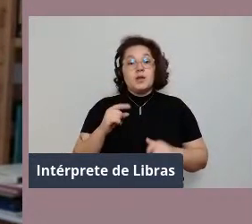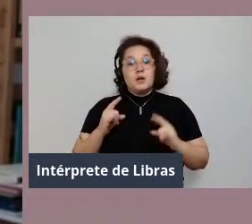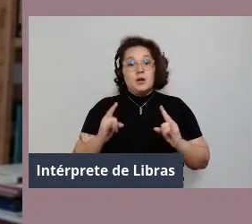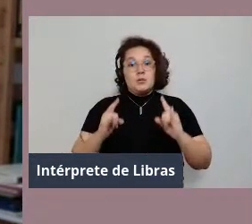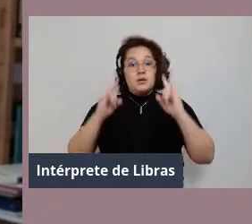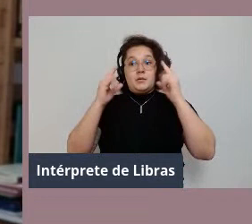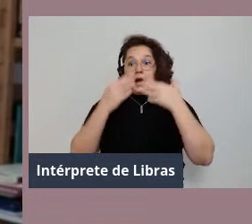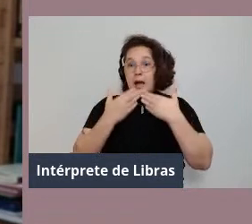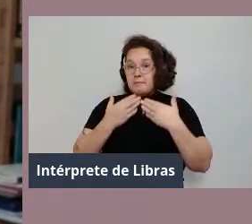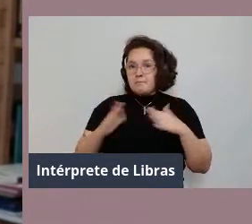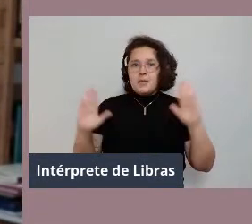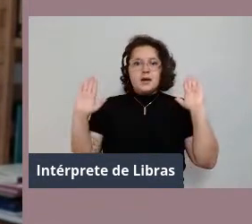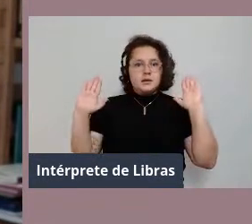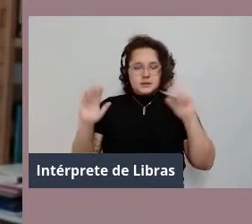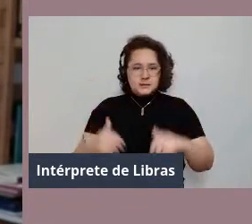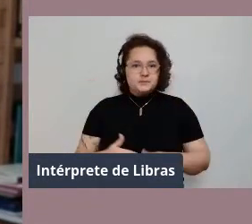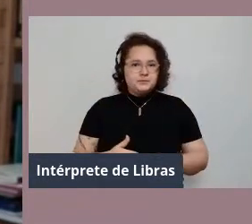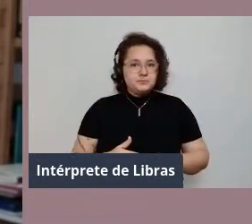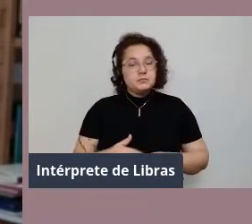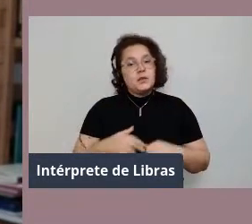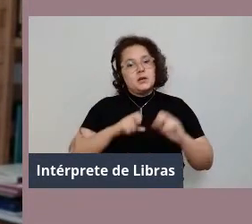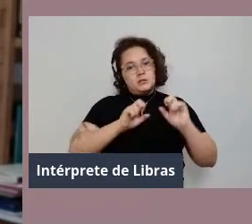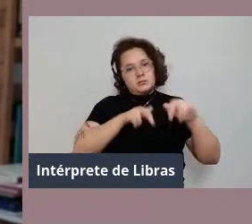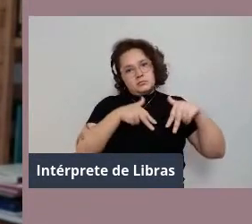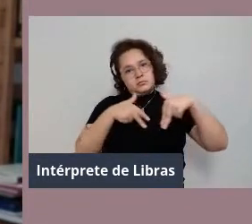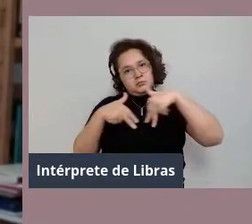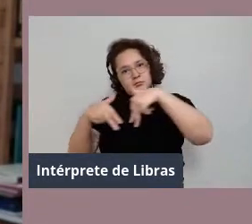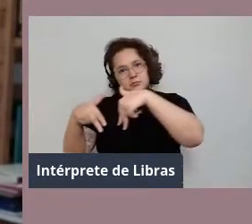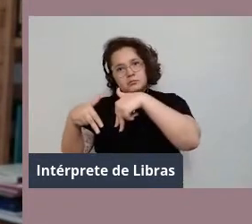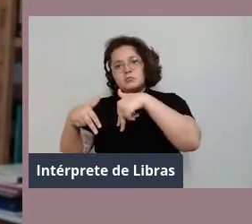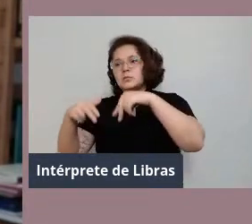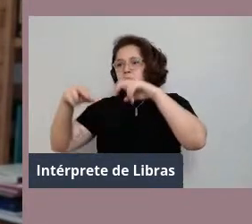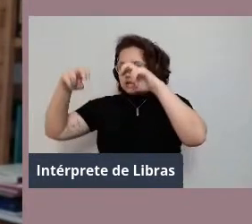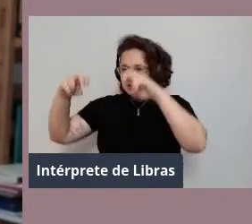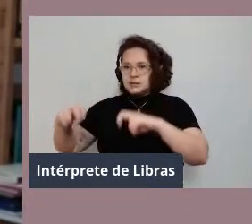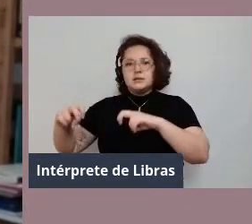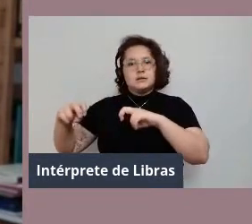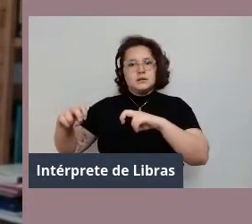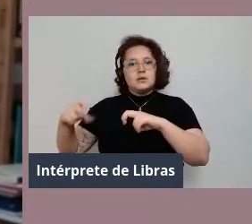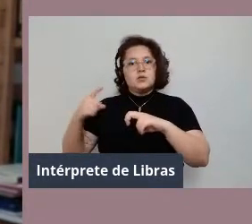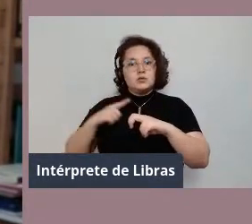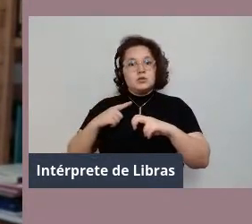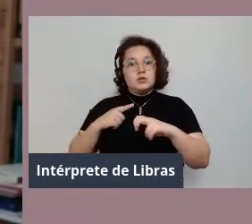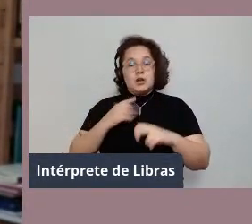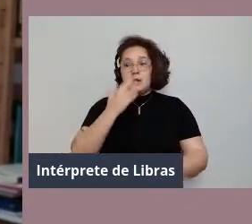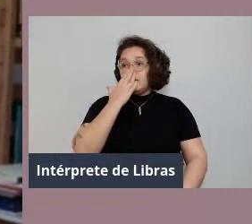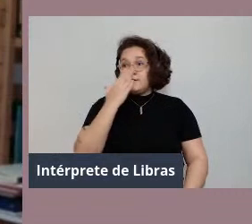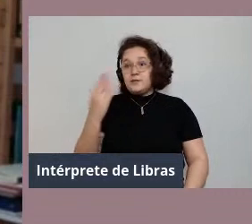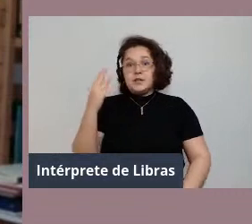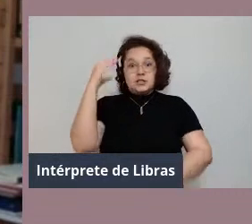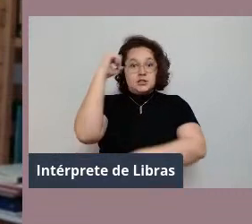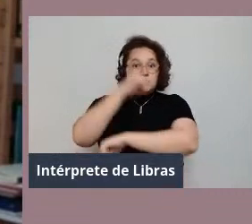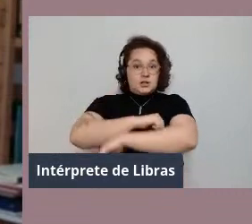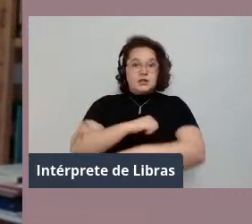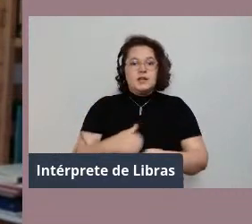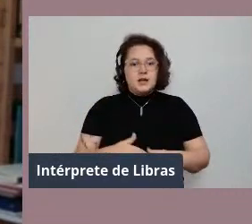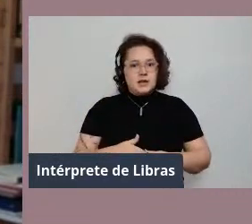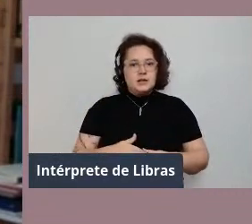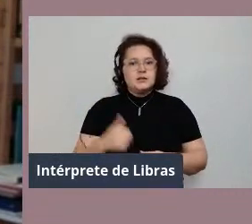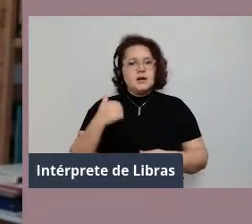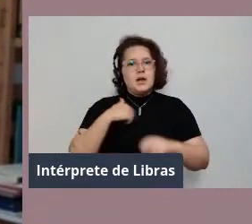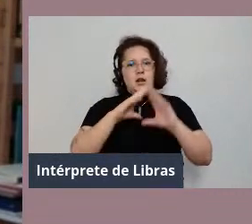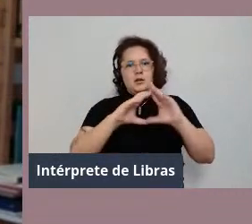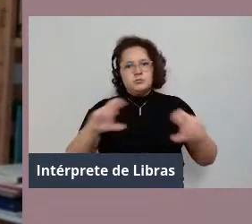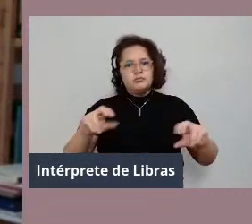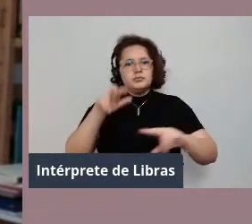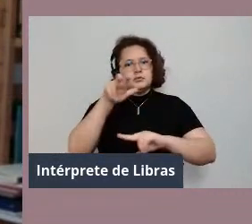hall. Entramos, ela me fez sinal para sentar em uma poltrona de frente para a janela, sentou-se no sofá, sobre